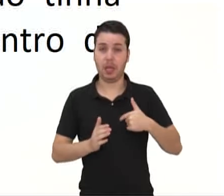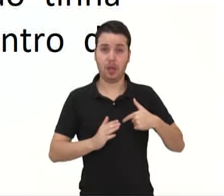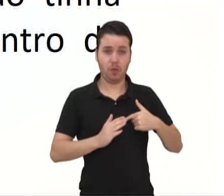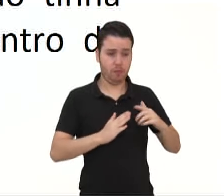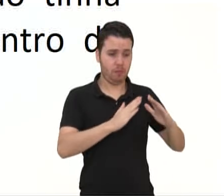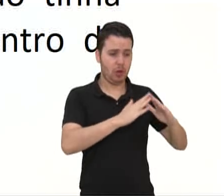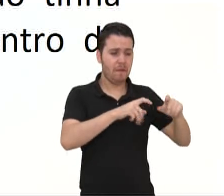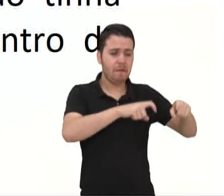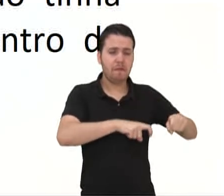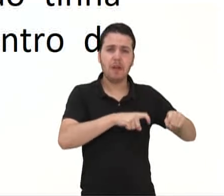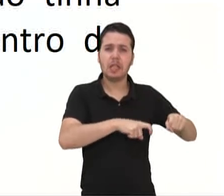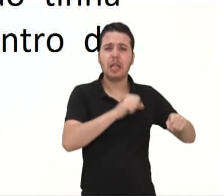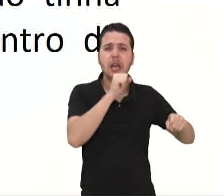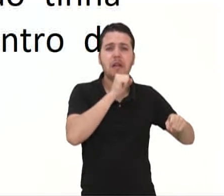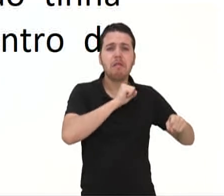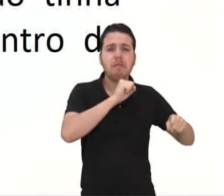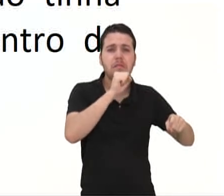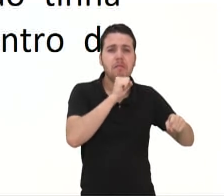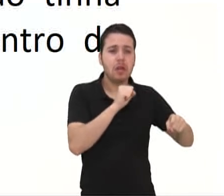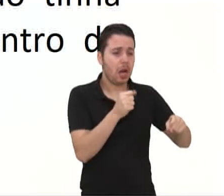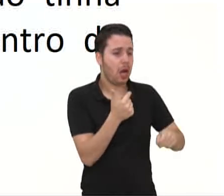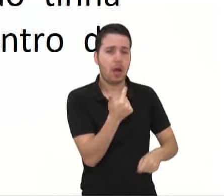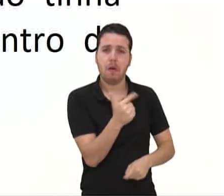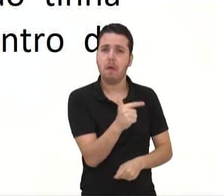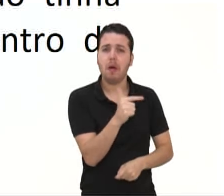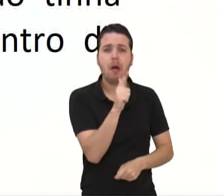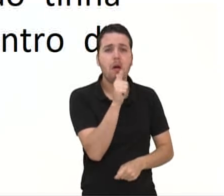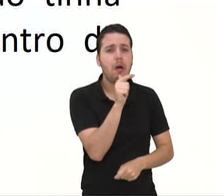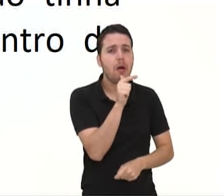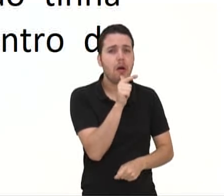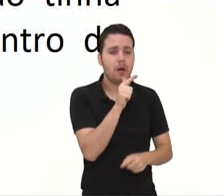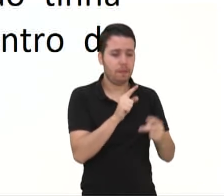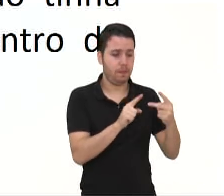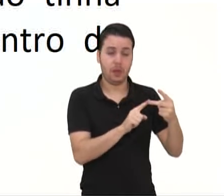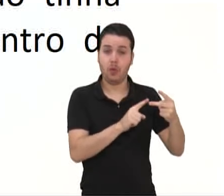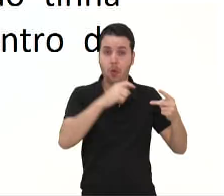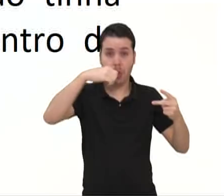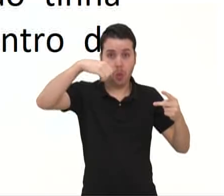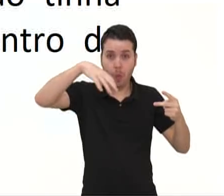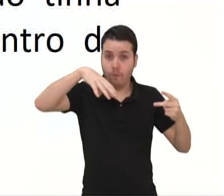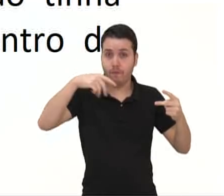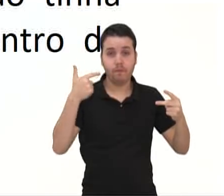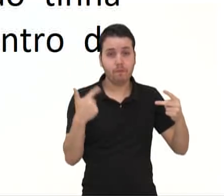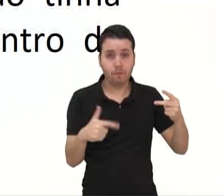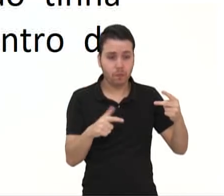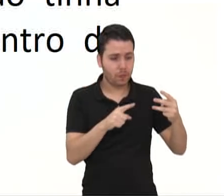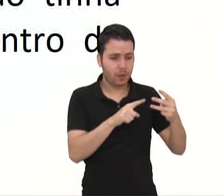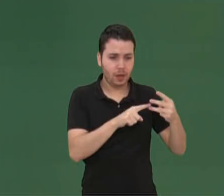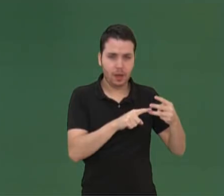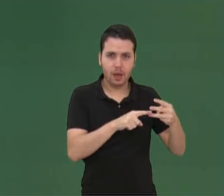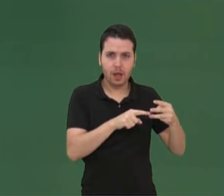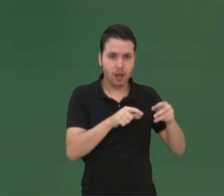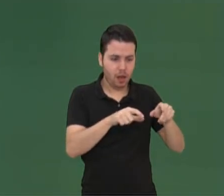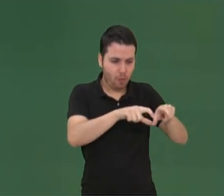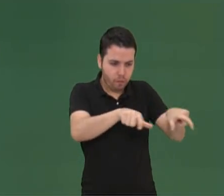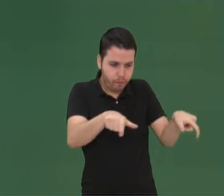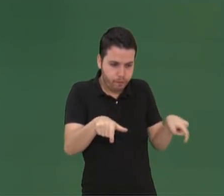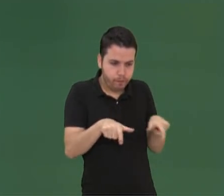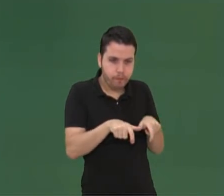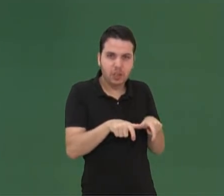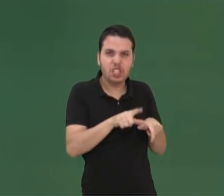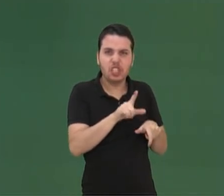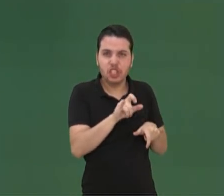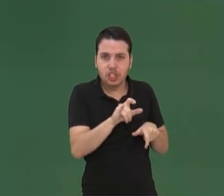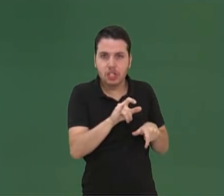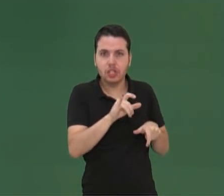velha. Não tinha nem água, nem luz e nem privada dentro de casa.